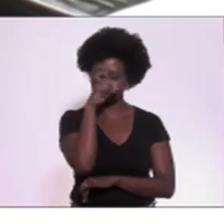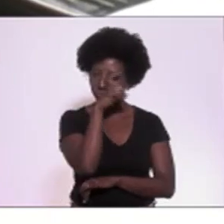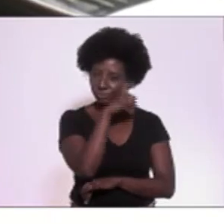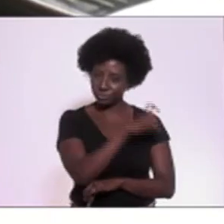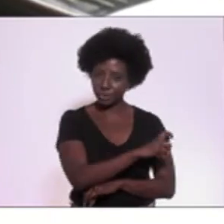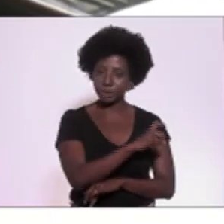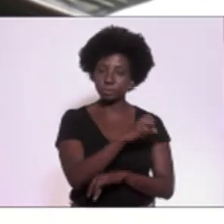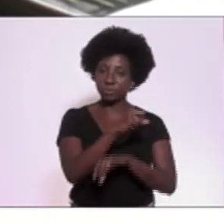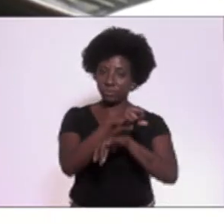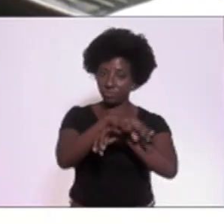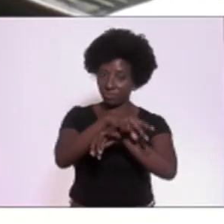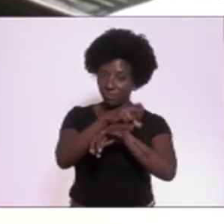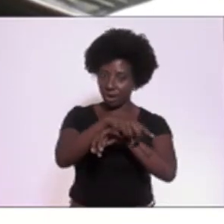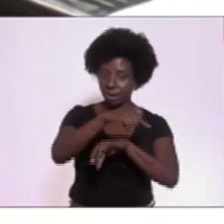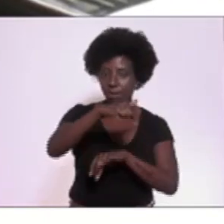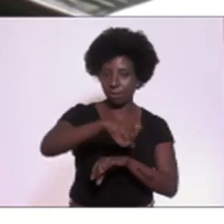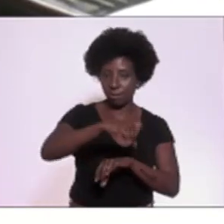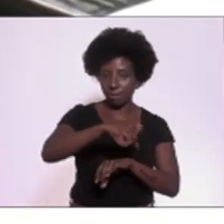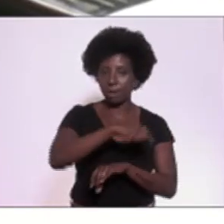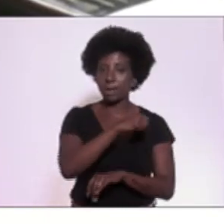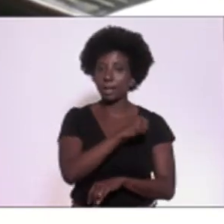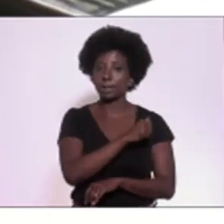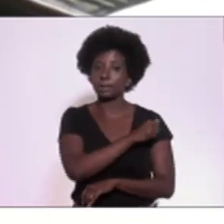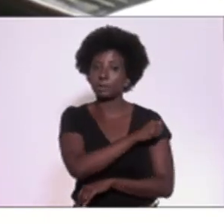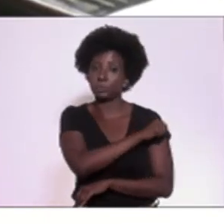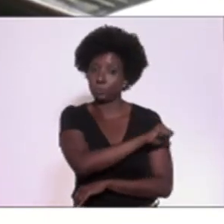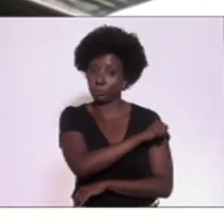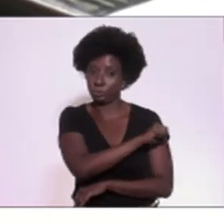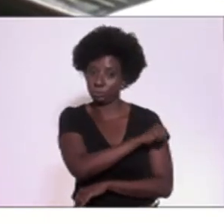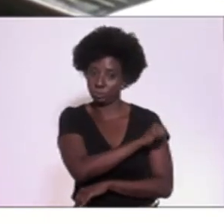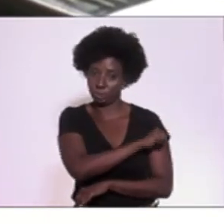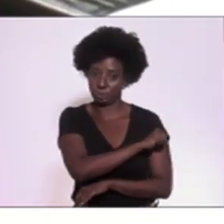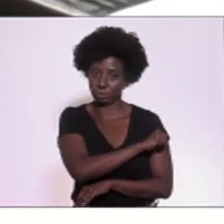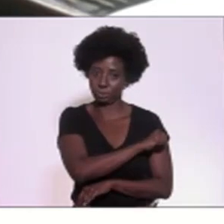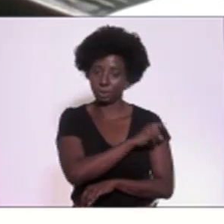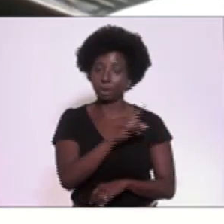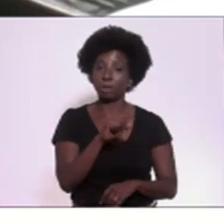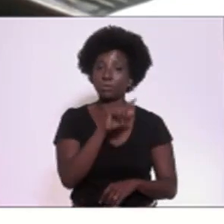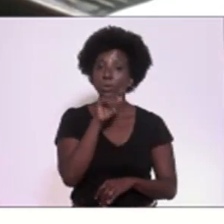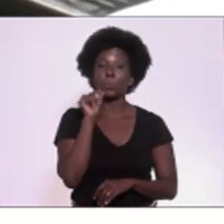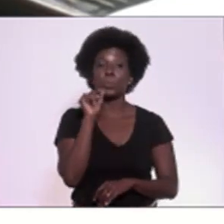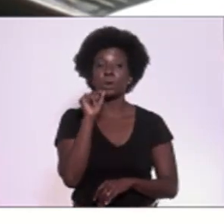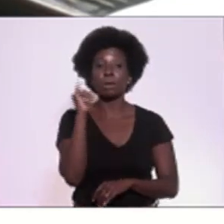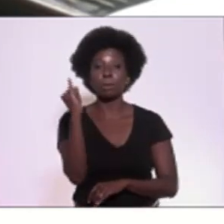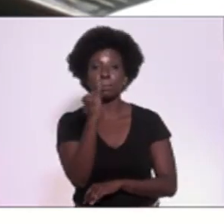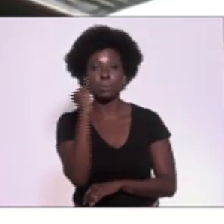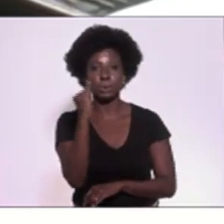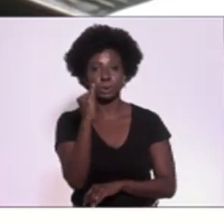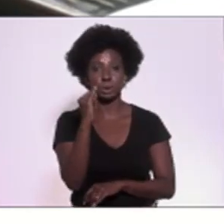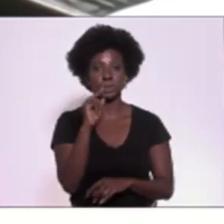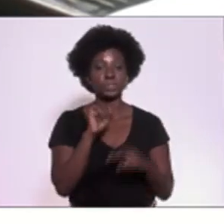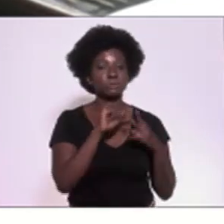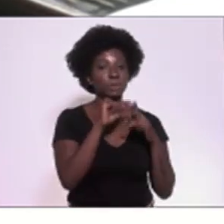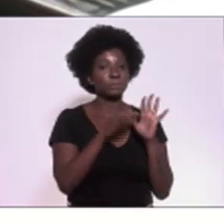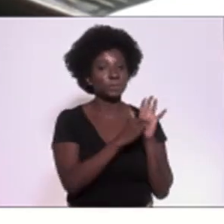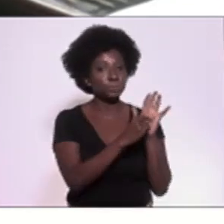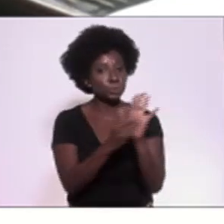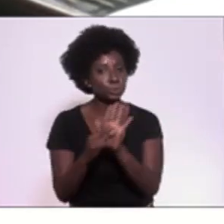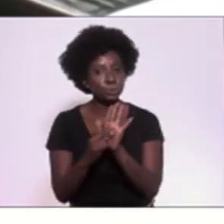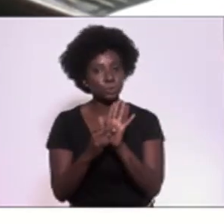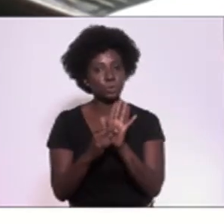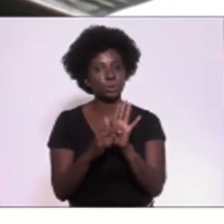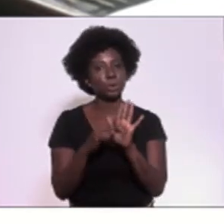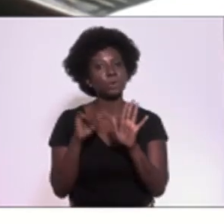de vagas teve alguns pontos nevrálgicos. Um desses pontos nevrálgicos que teve mais visibilidade foi a